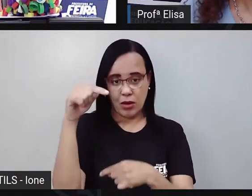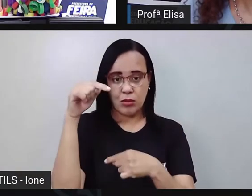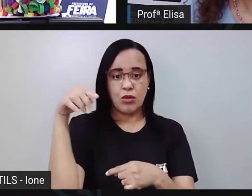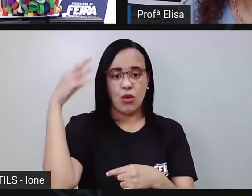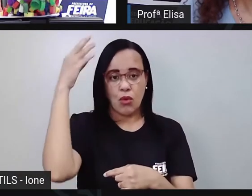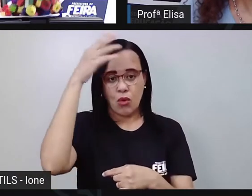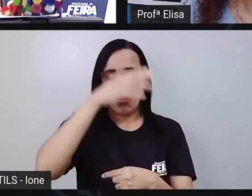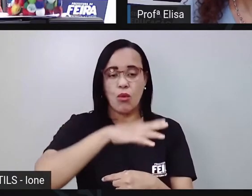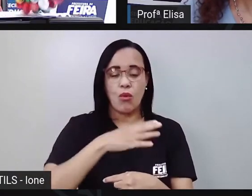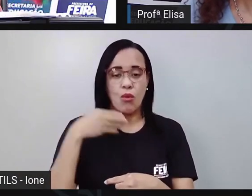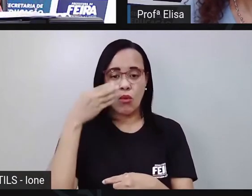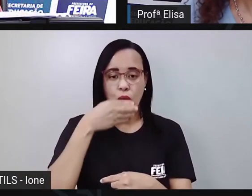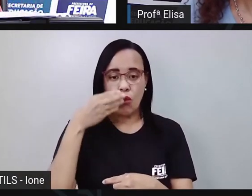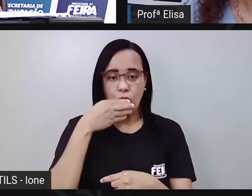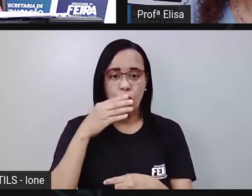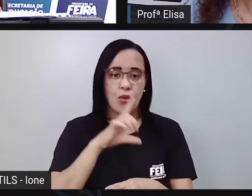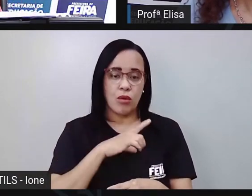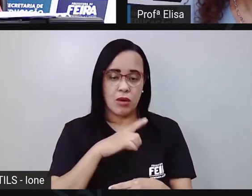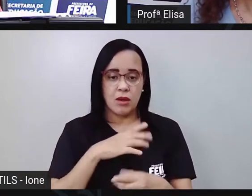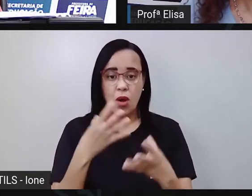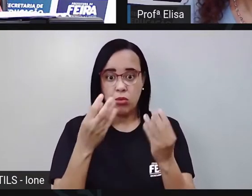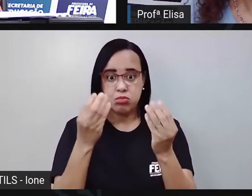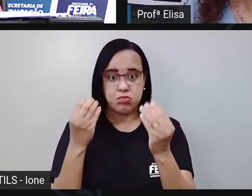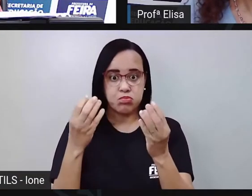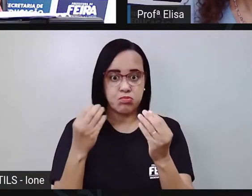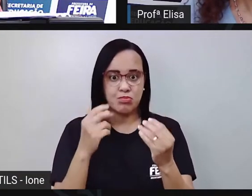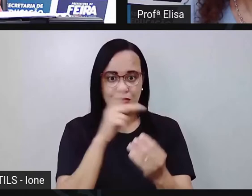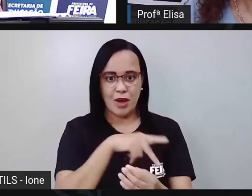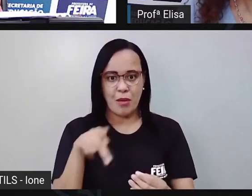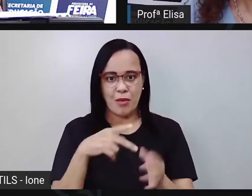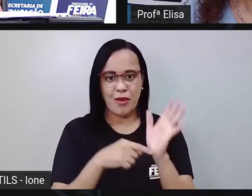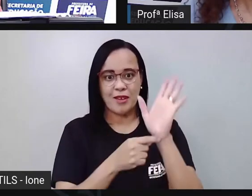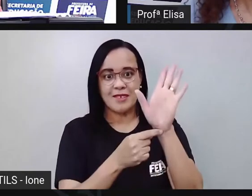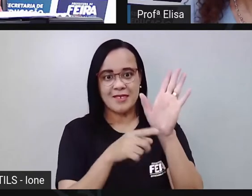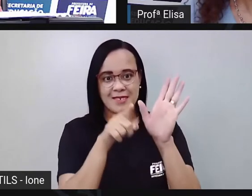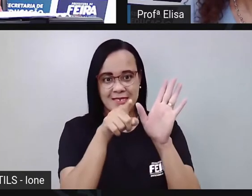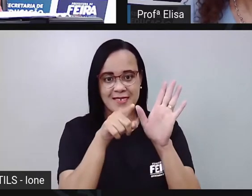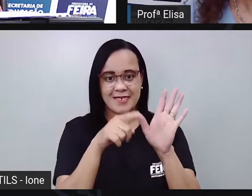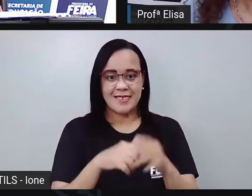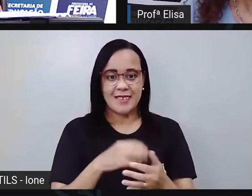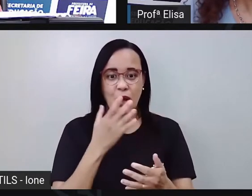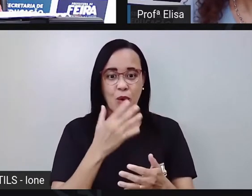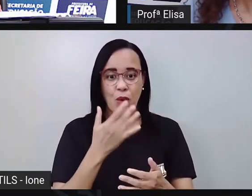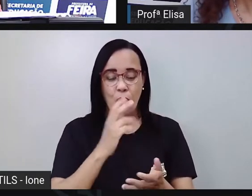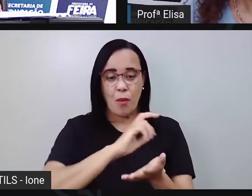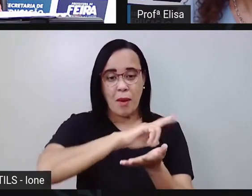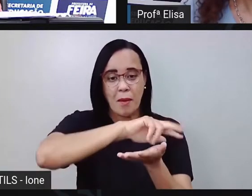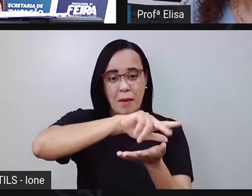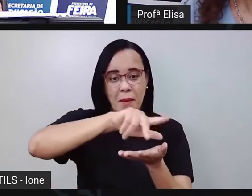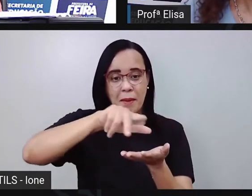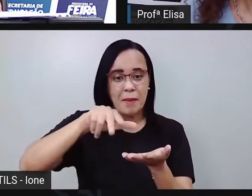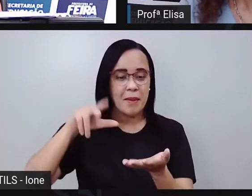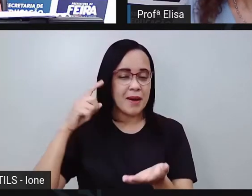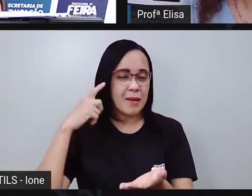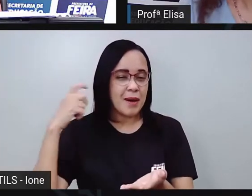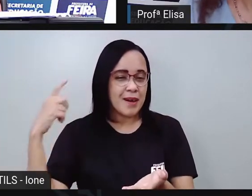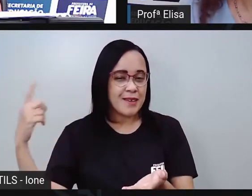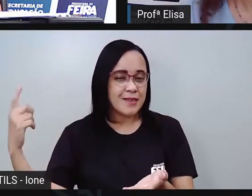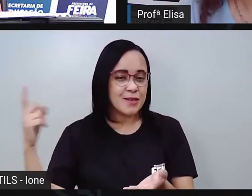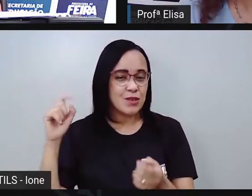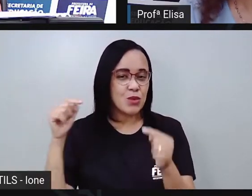olha quanto a pro tem quantas a prova lecionou e fez os instrumentos aqui ó esses faz o quê Para Elisa